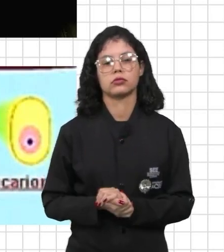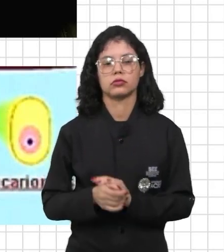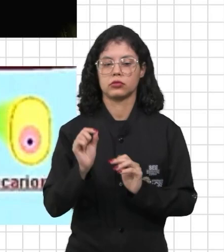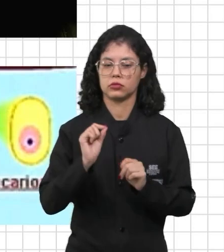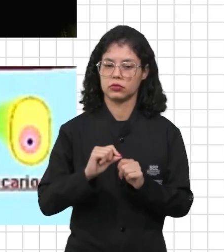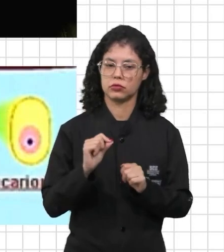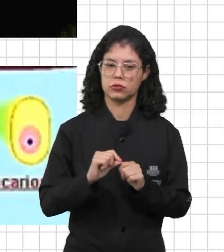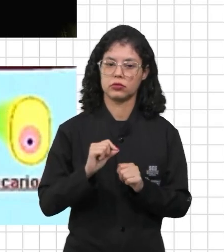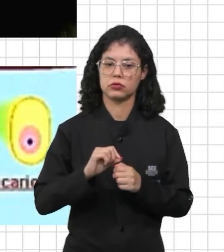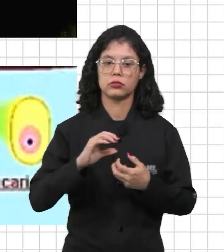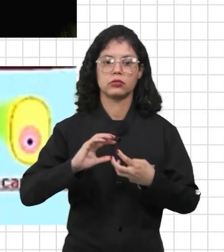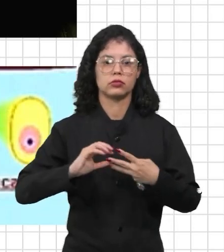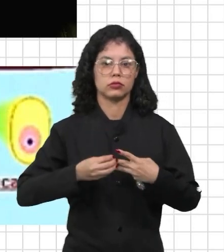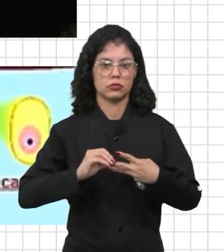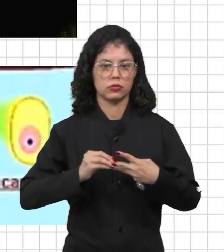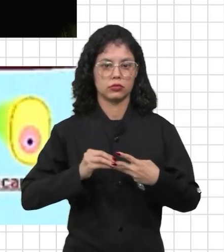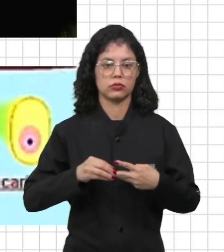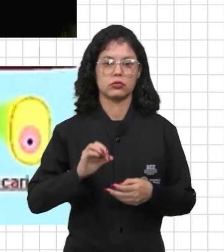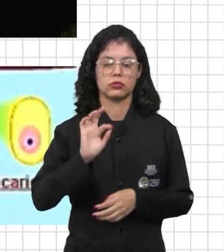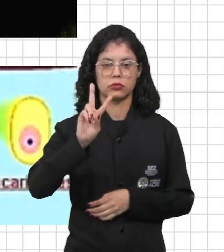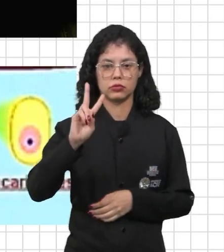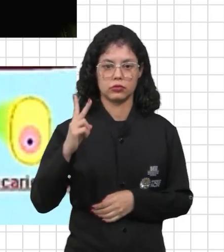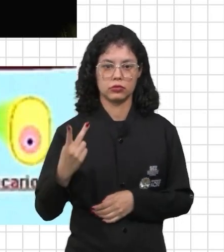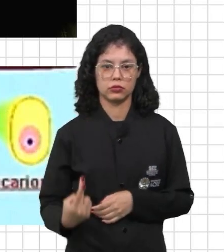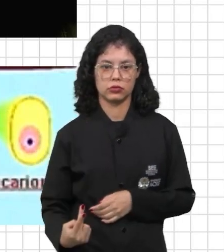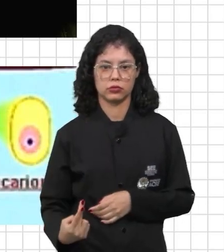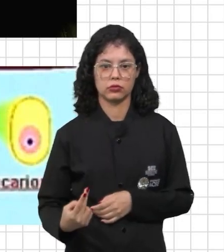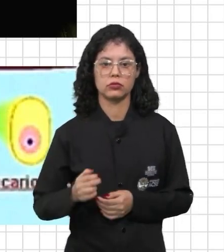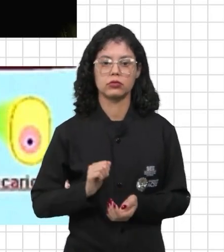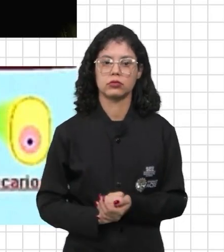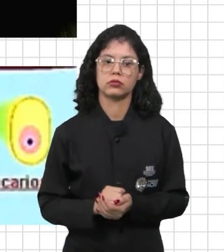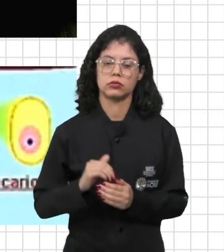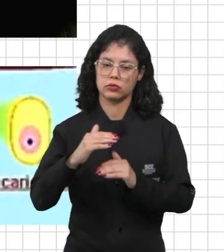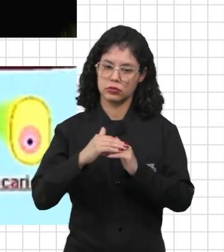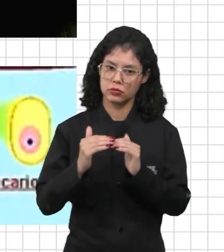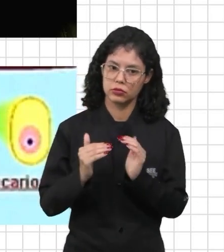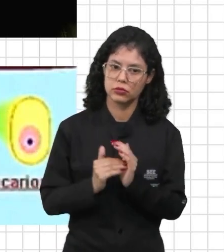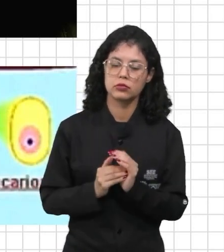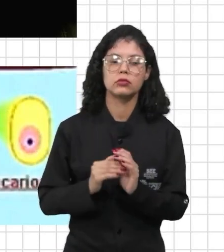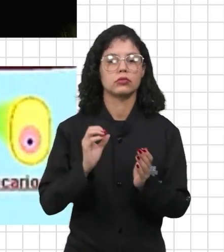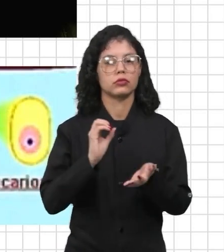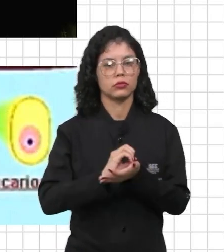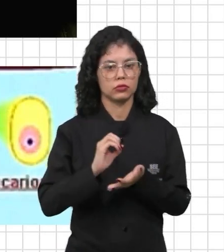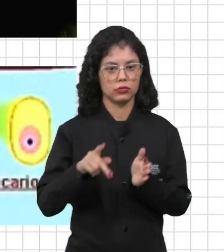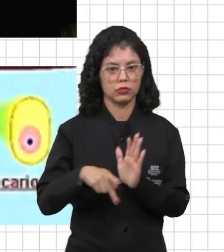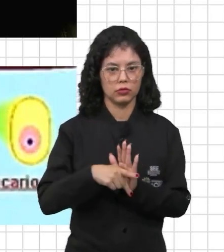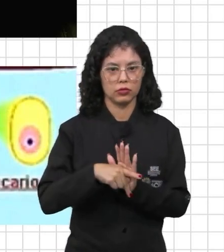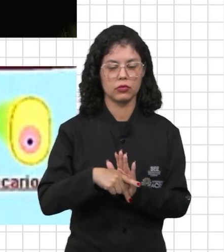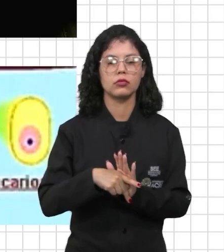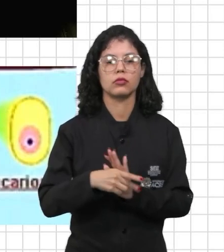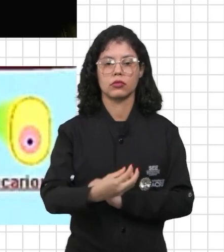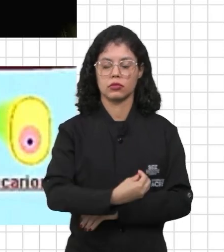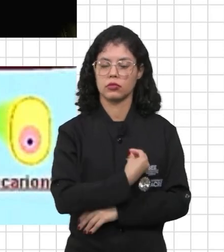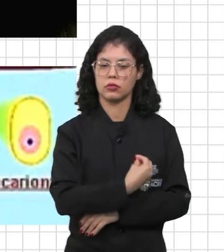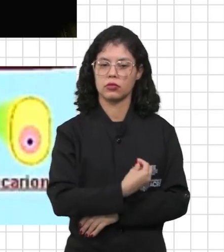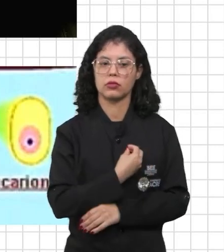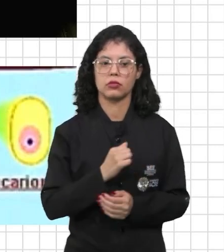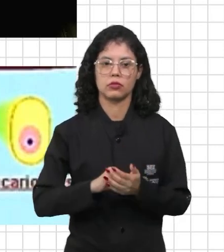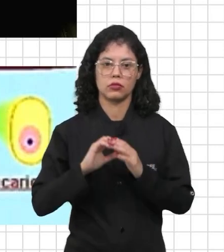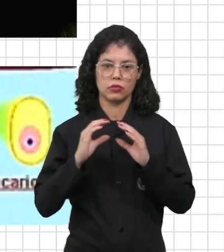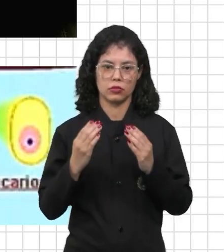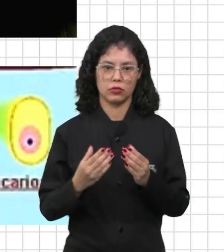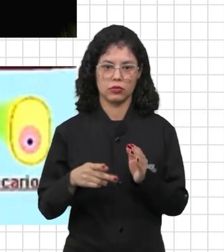ali a célula de RNA, que é a ancestral de todos os organismos vivos, né, formando ali os